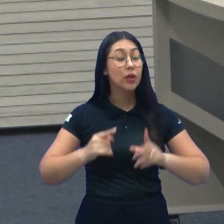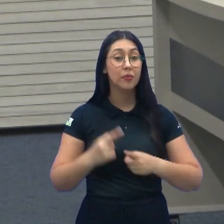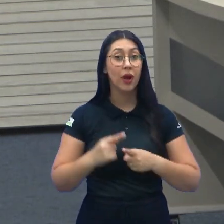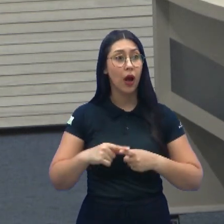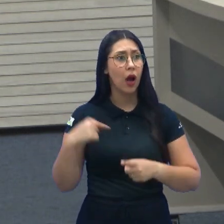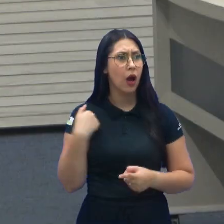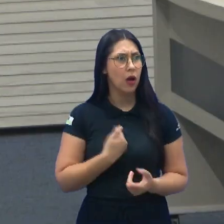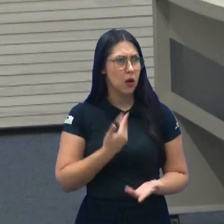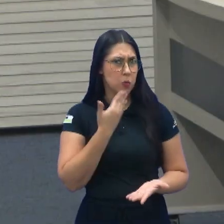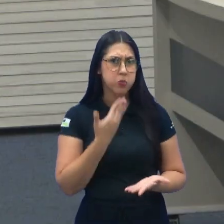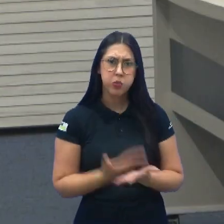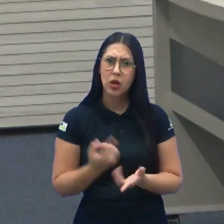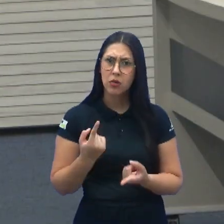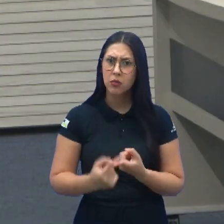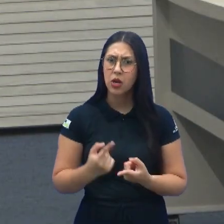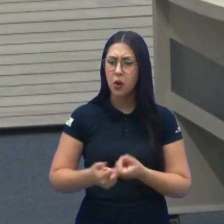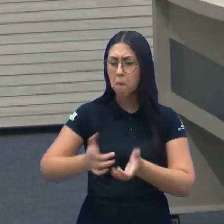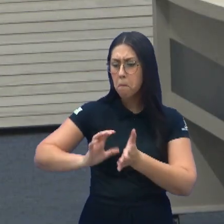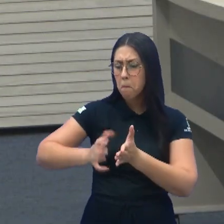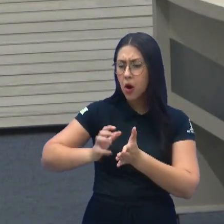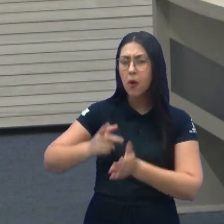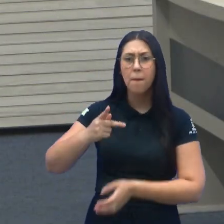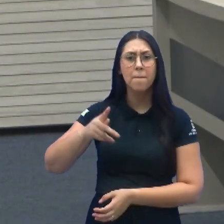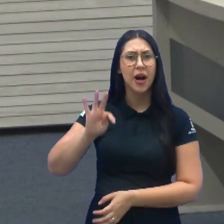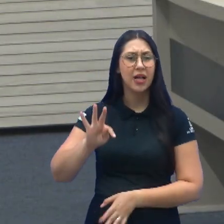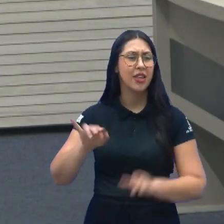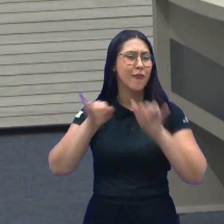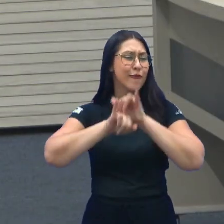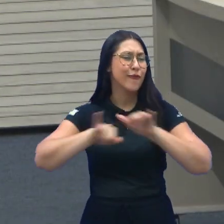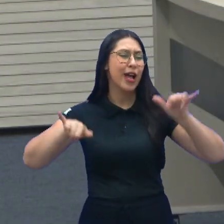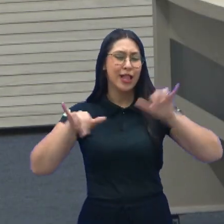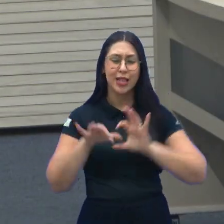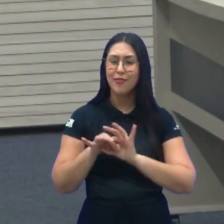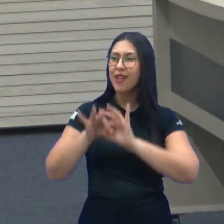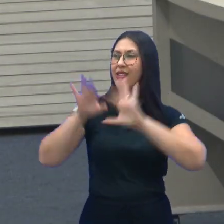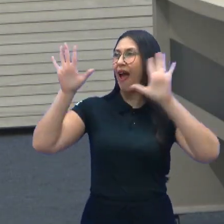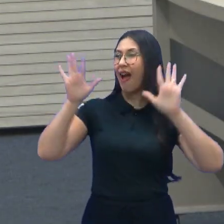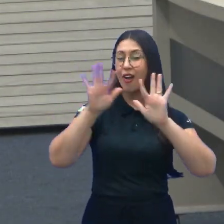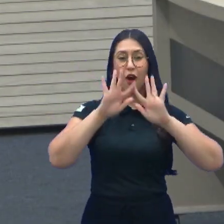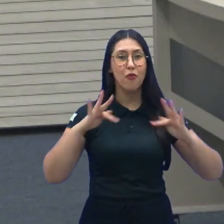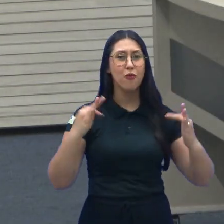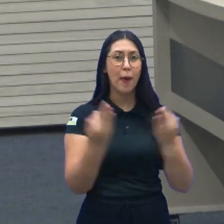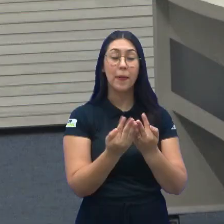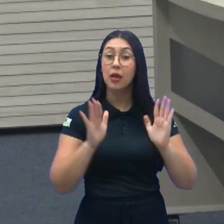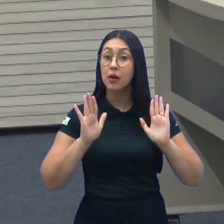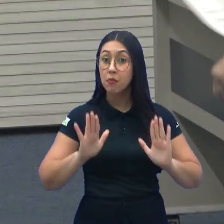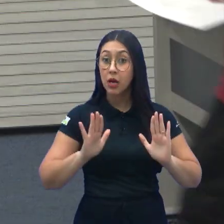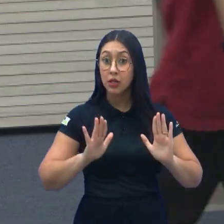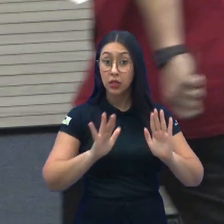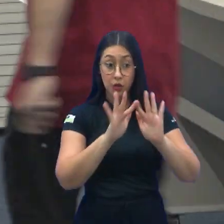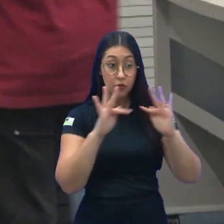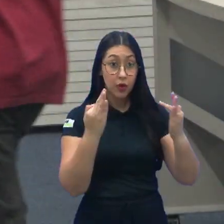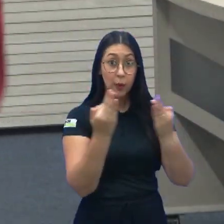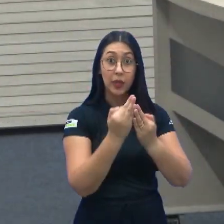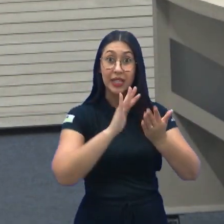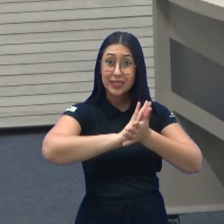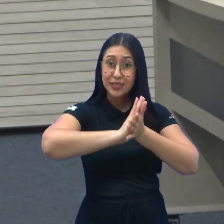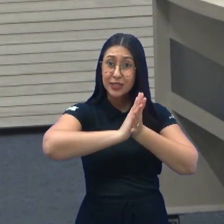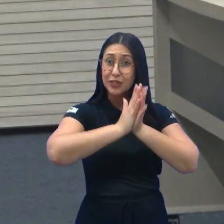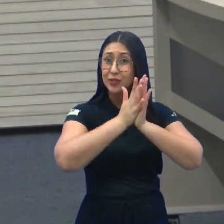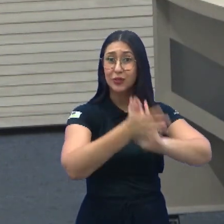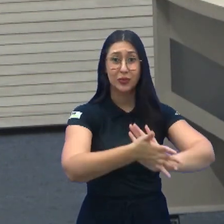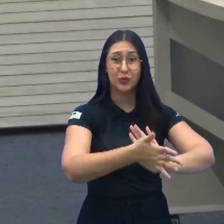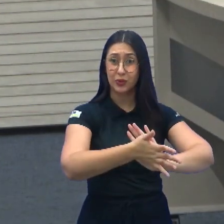porque o PT fala de liberdade, fala de família, e eles destroem a imagem